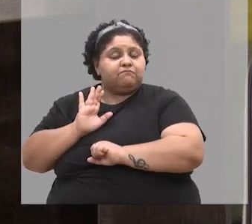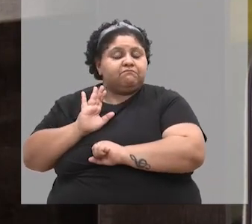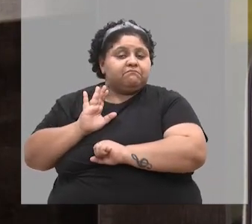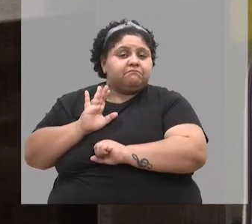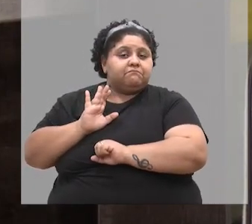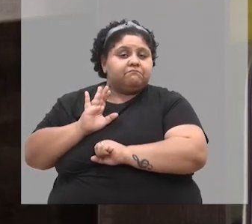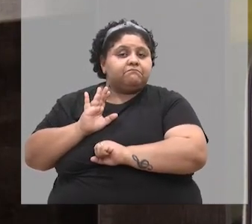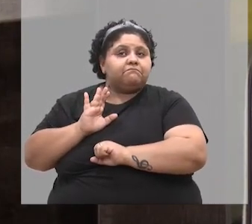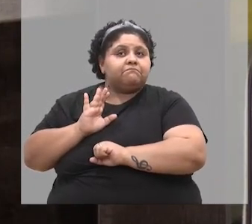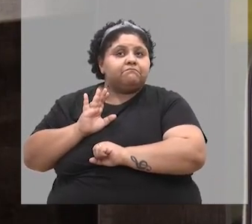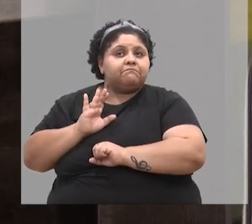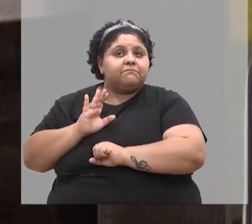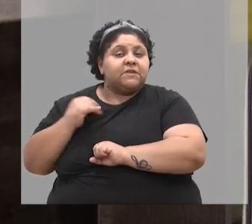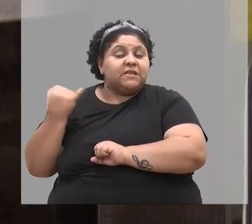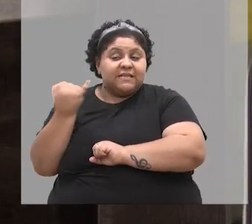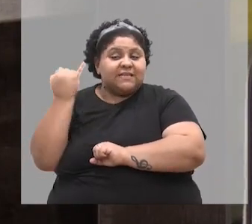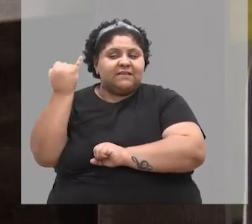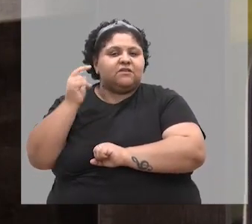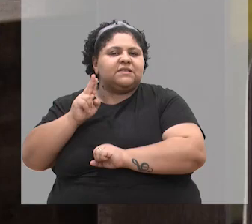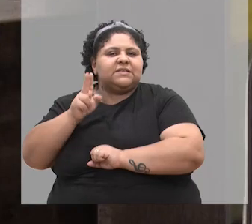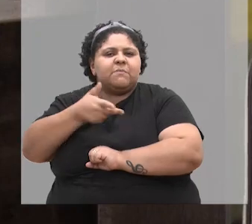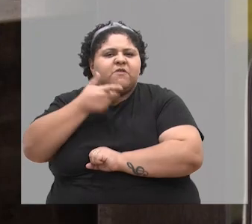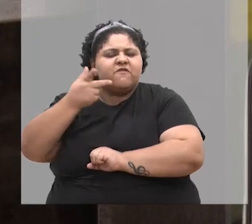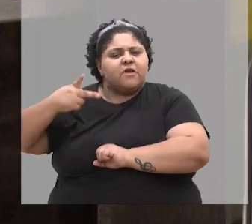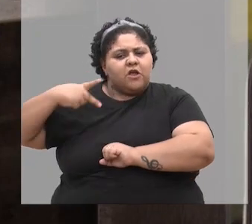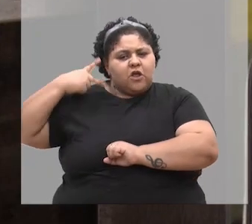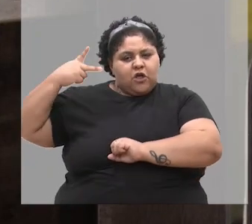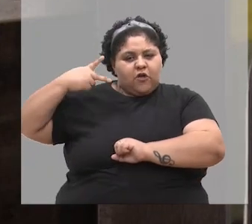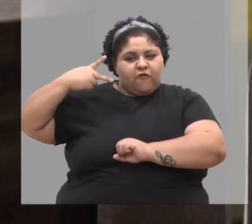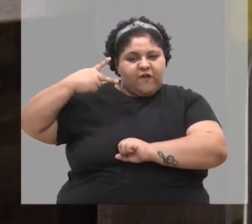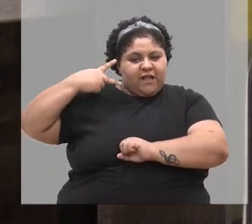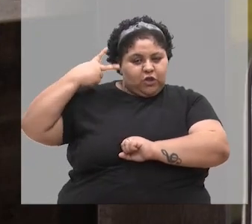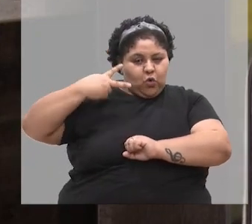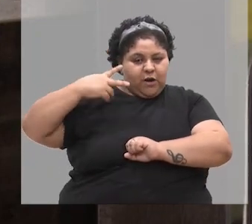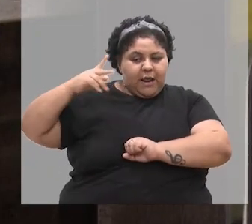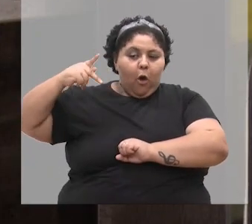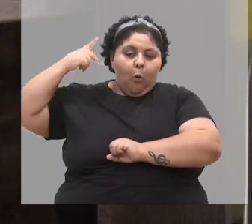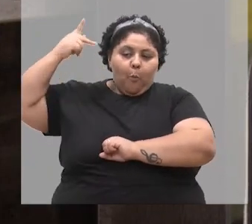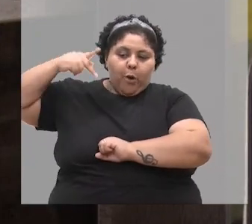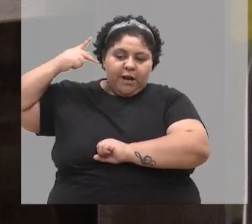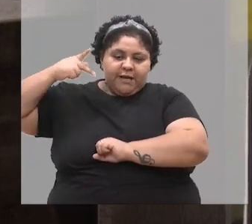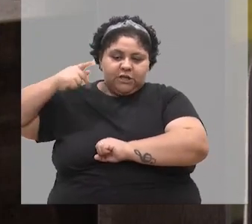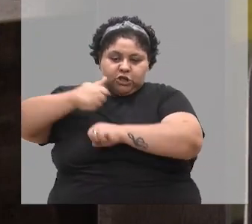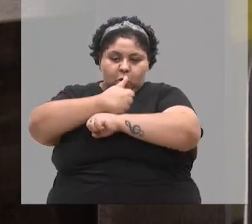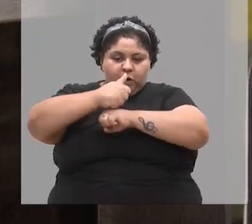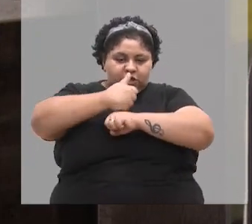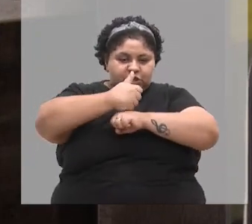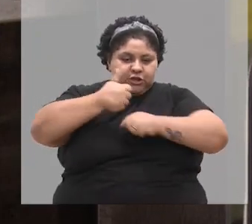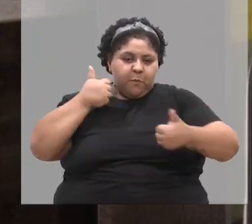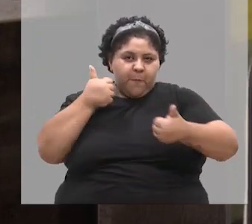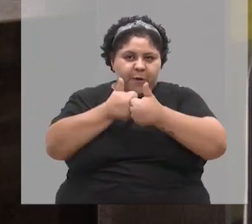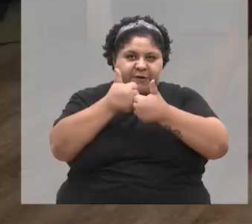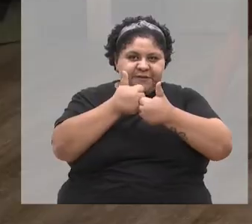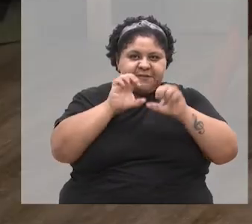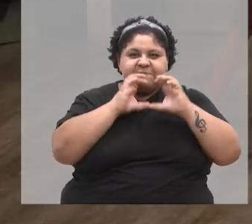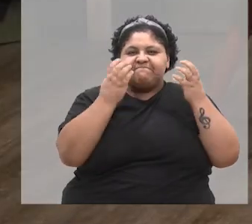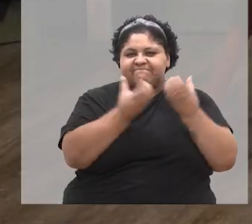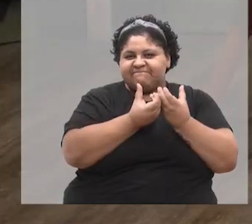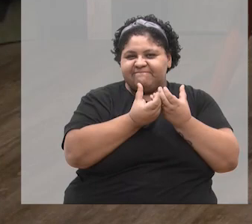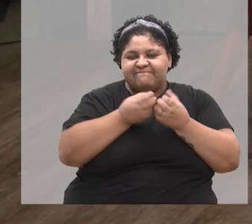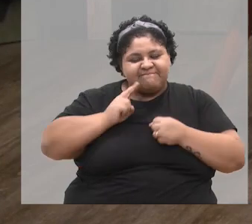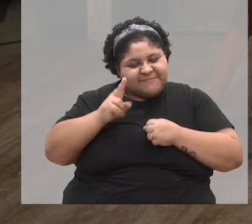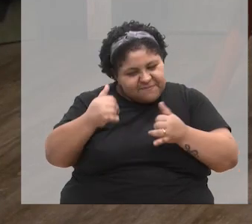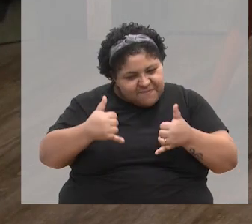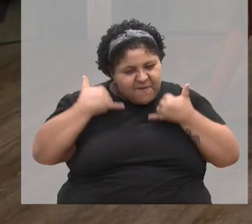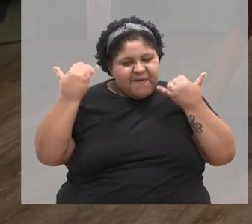que esse é algo assim bem importante. Eu sempre costumo dizer que o vereador, ele é o político, o agente político mais próximo da comunidade.